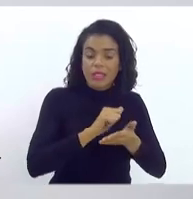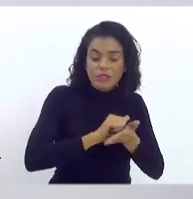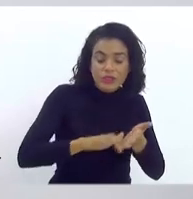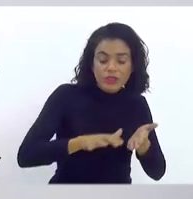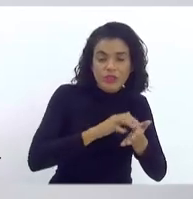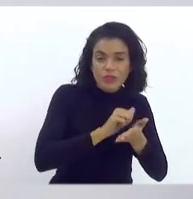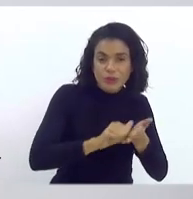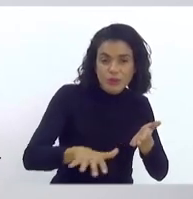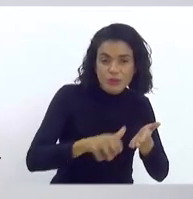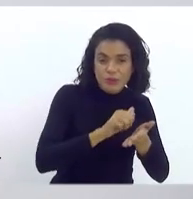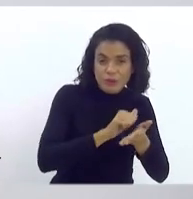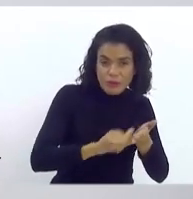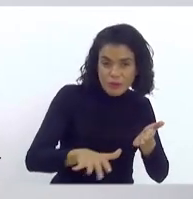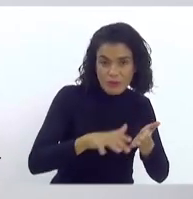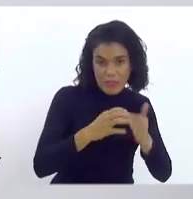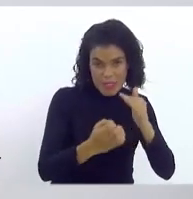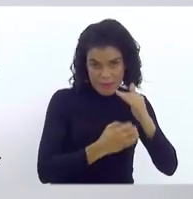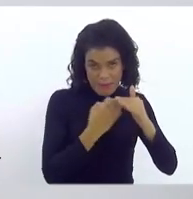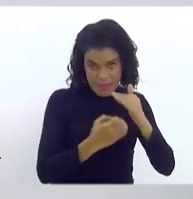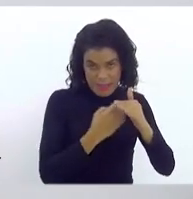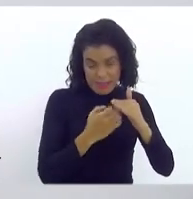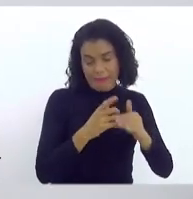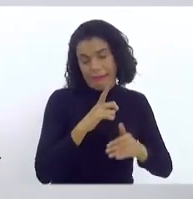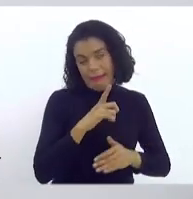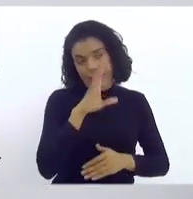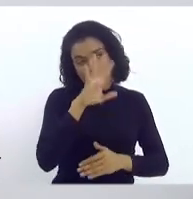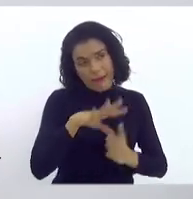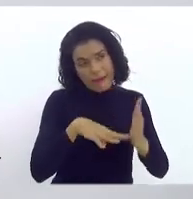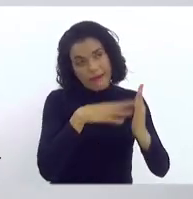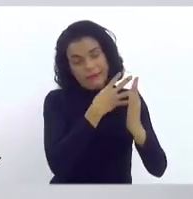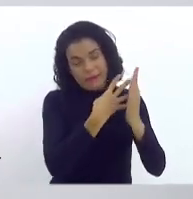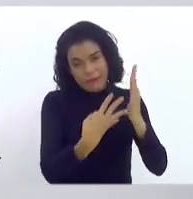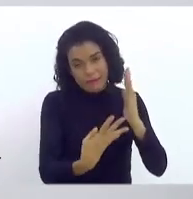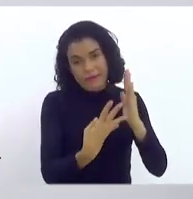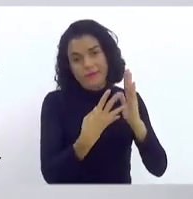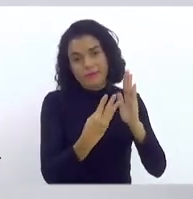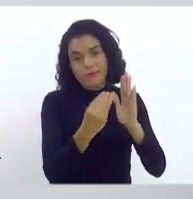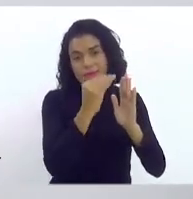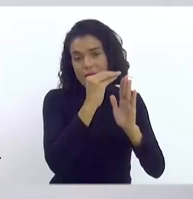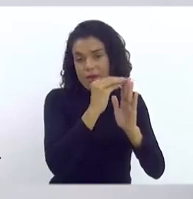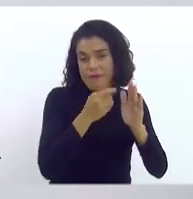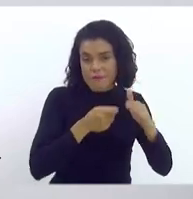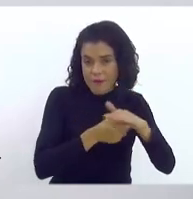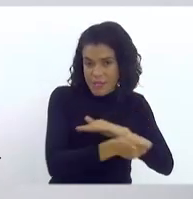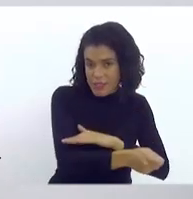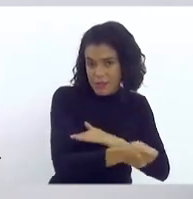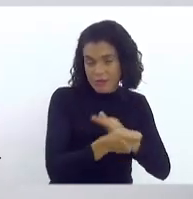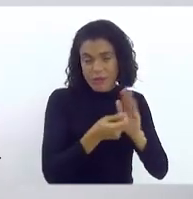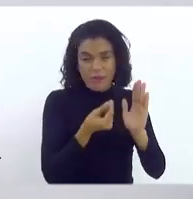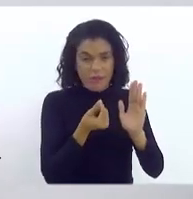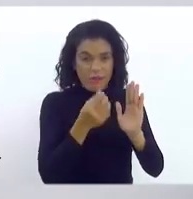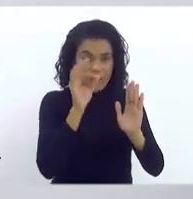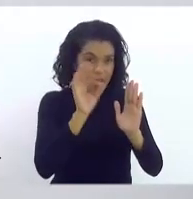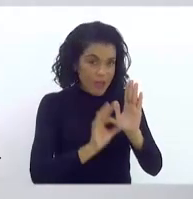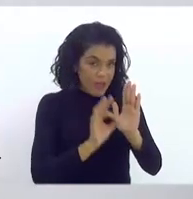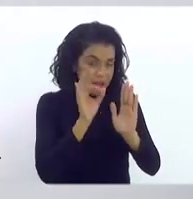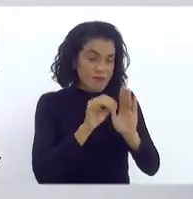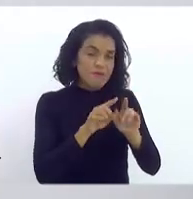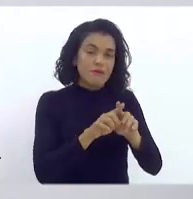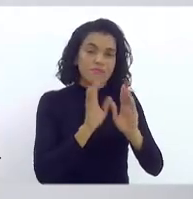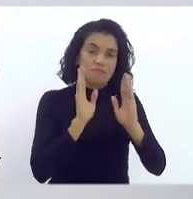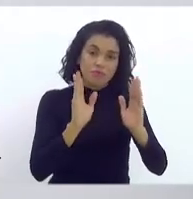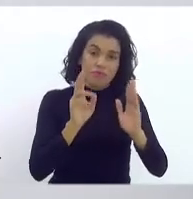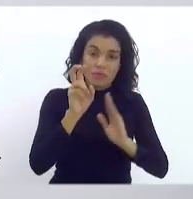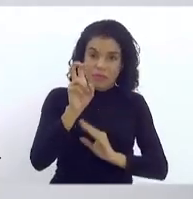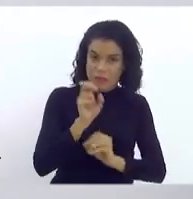empresa executa na sua atividade. Você tem lá uma projeção que é feita para os investimentos, a tarifa é determinada para os próximos 5 anos.